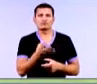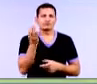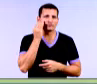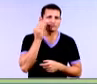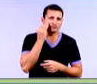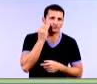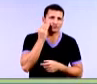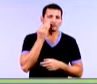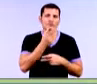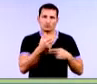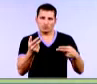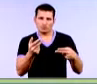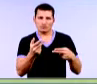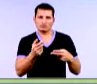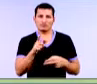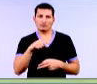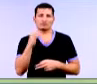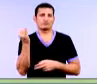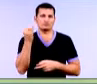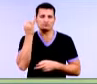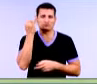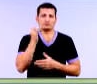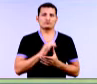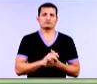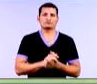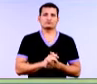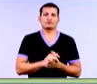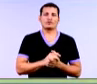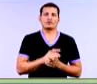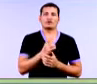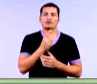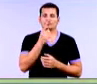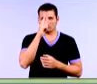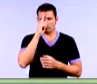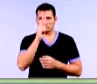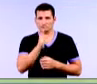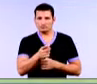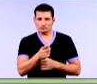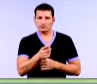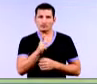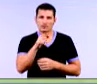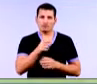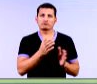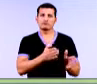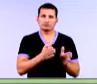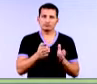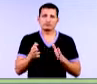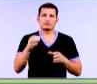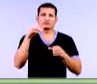fundamental. Cada instrução dada é um passo sendo